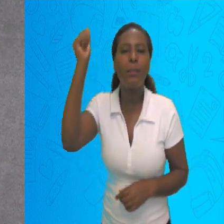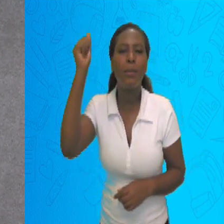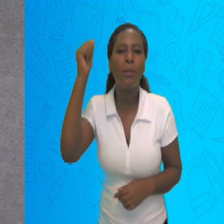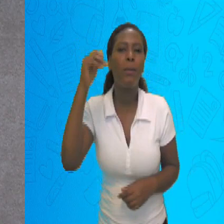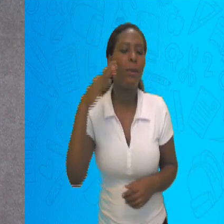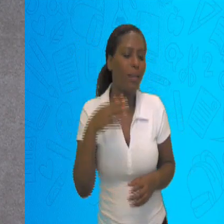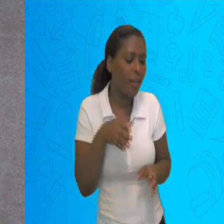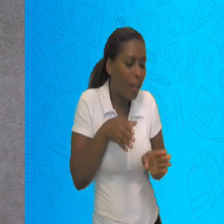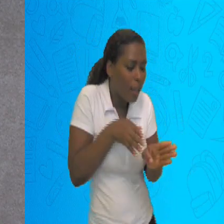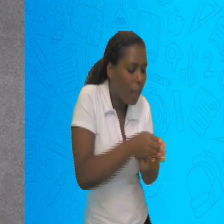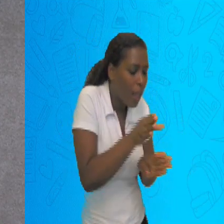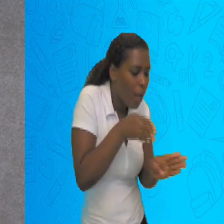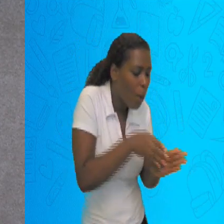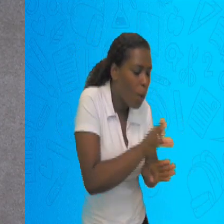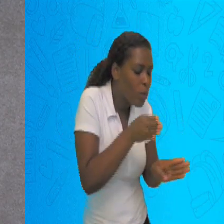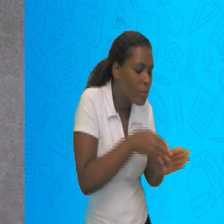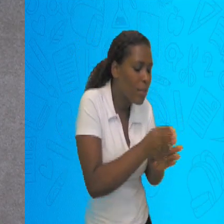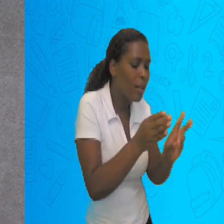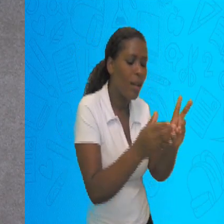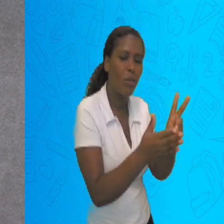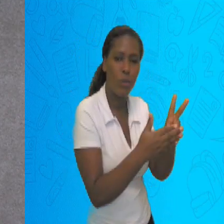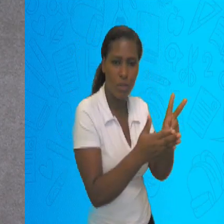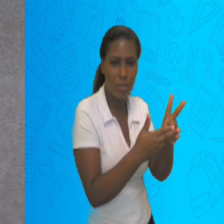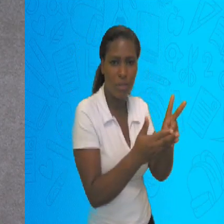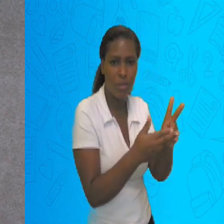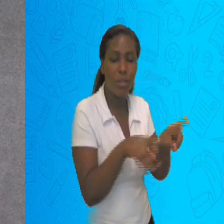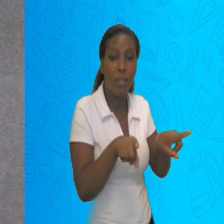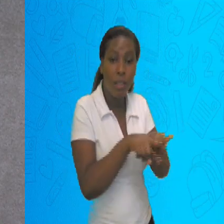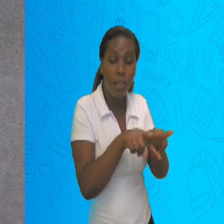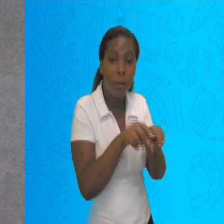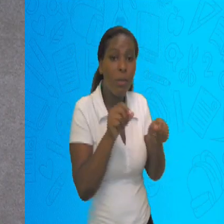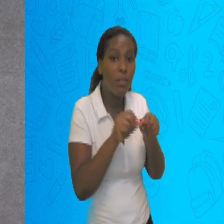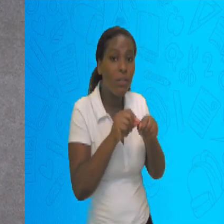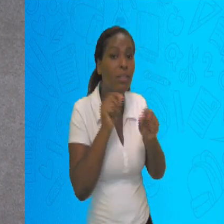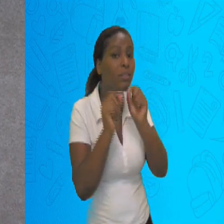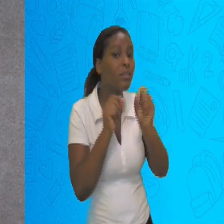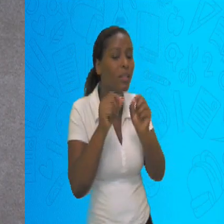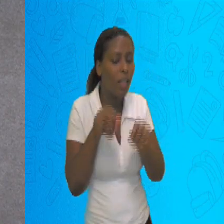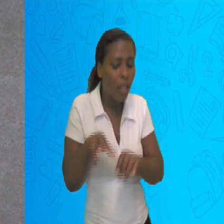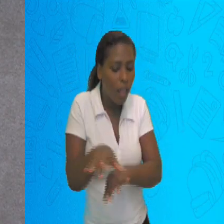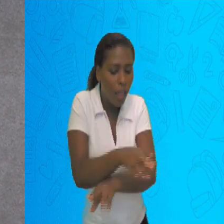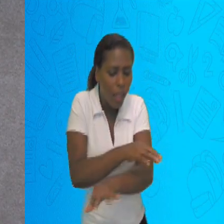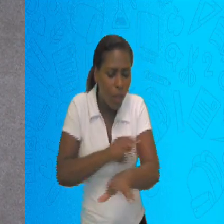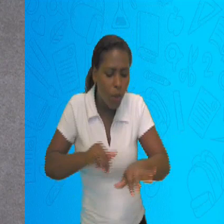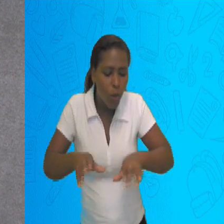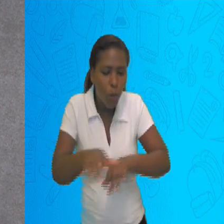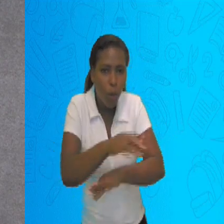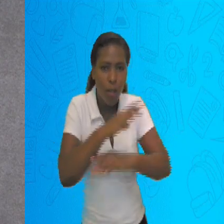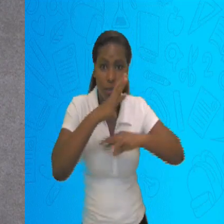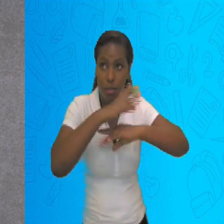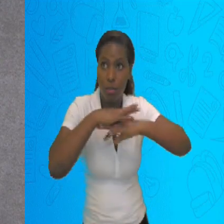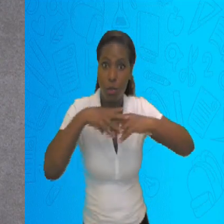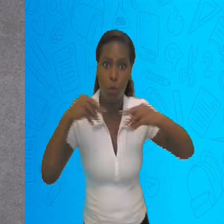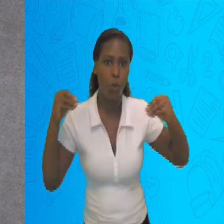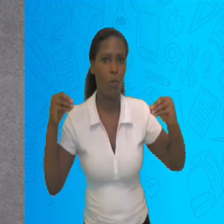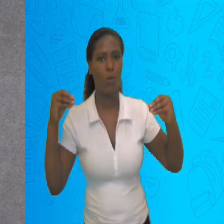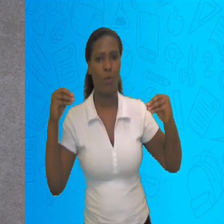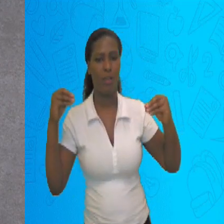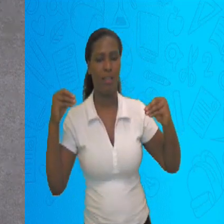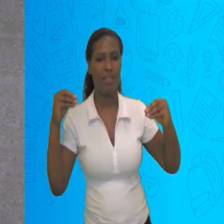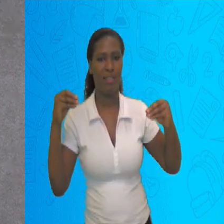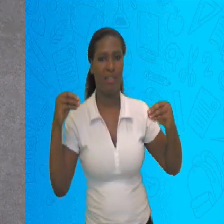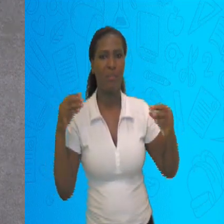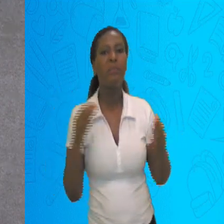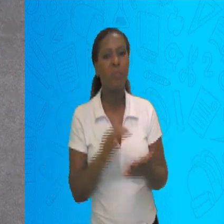e fazer rituais em cura. Os rituais chamados pajelança poderiam ser